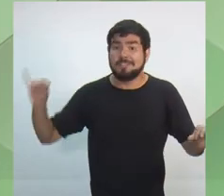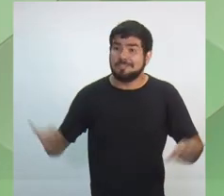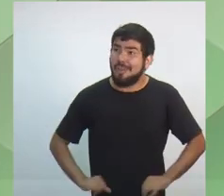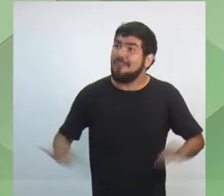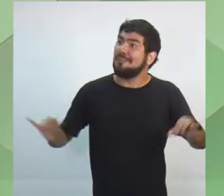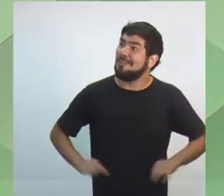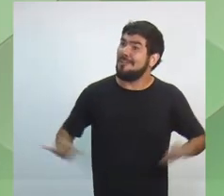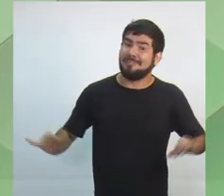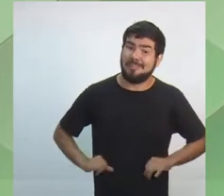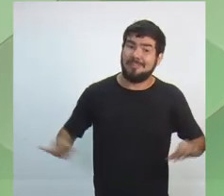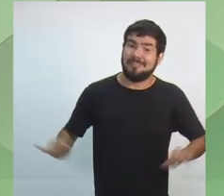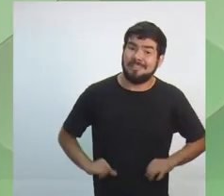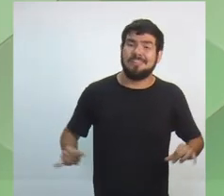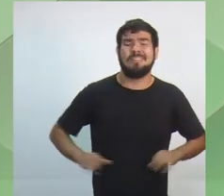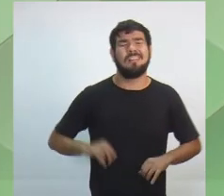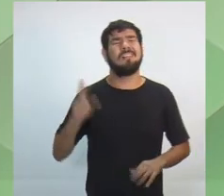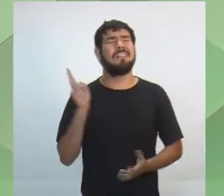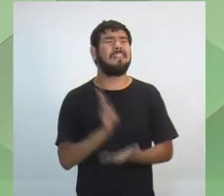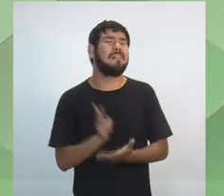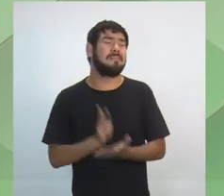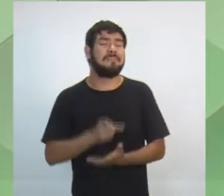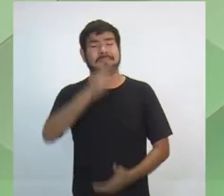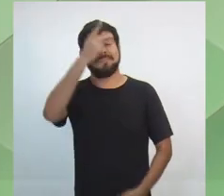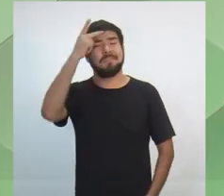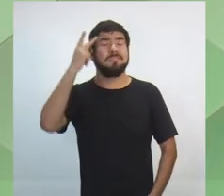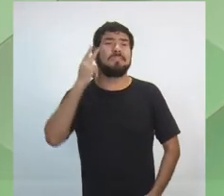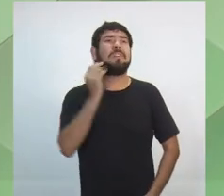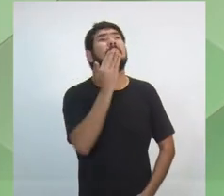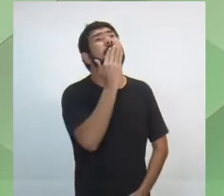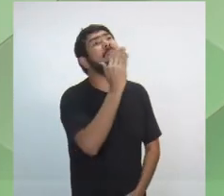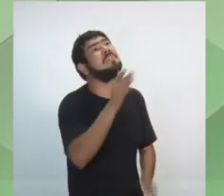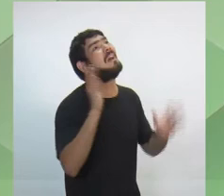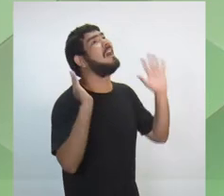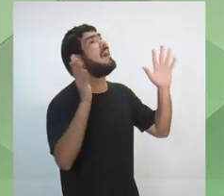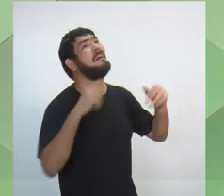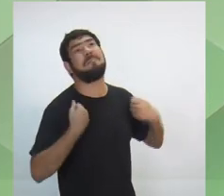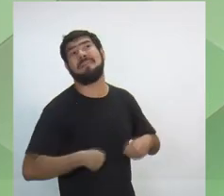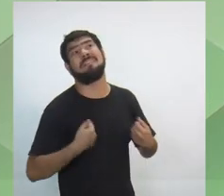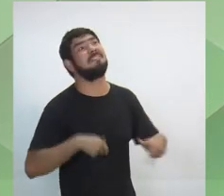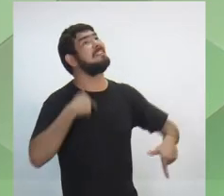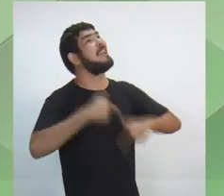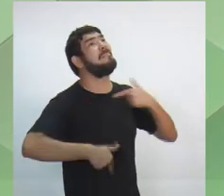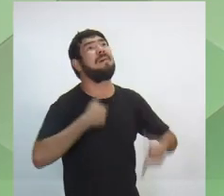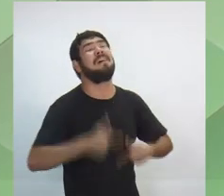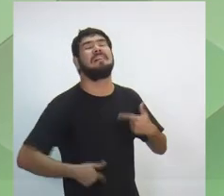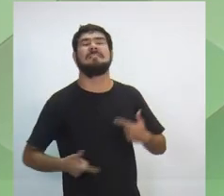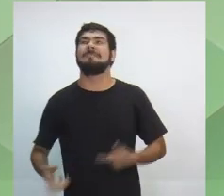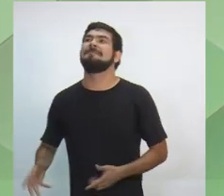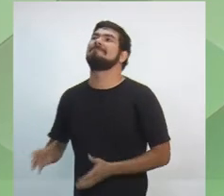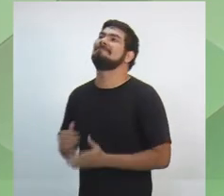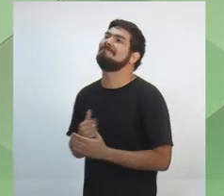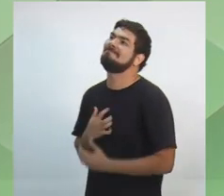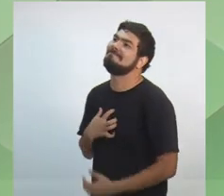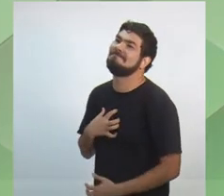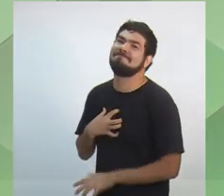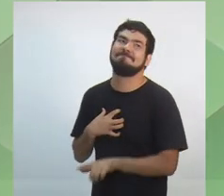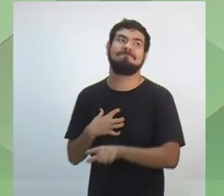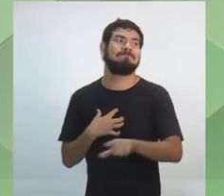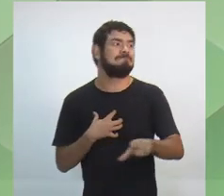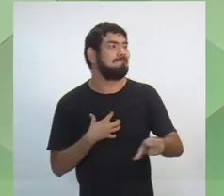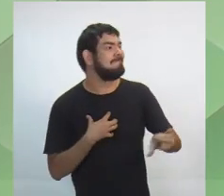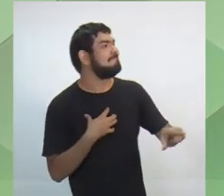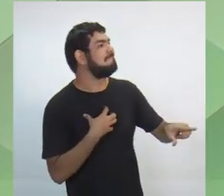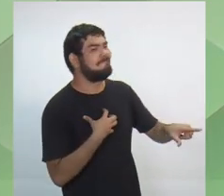dias eu recebo pedidos de emprego, gente desesperada, querendo uma oportunidade para garantir o sustento da sua